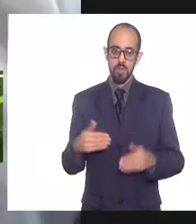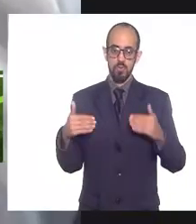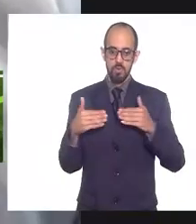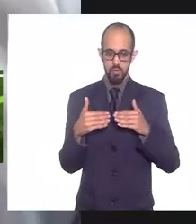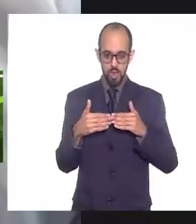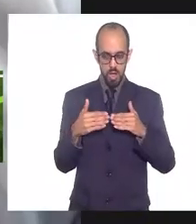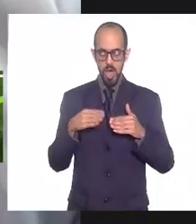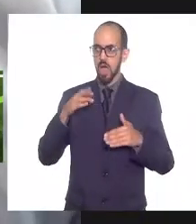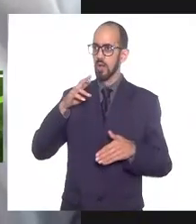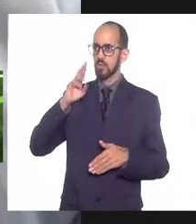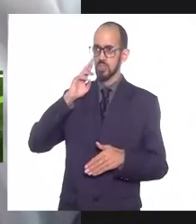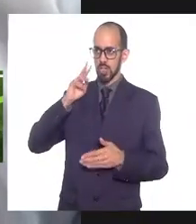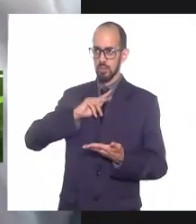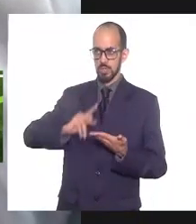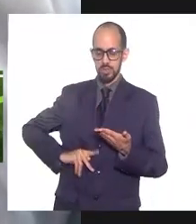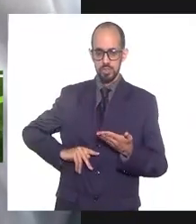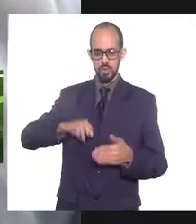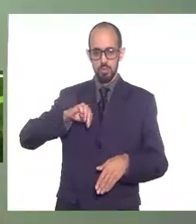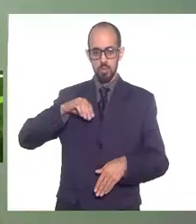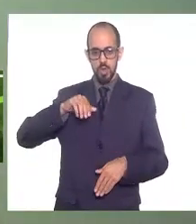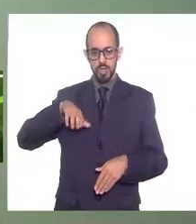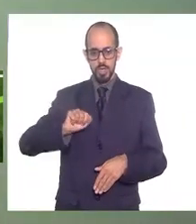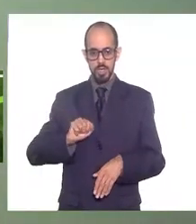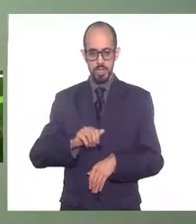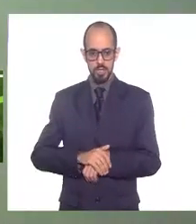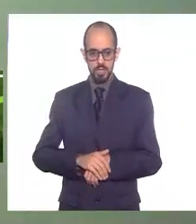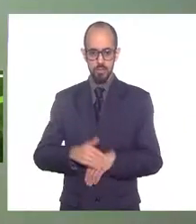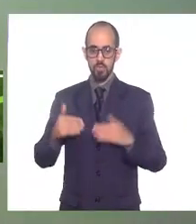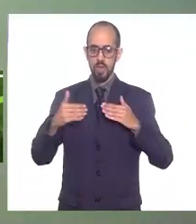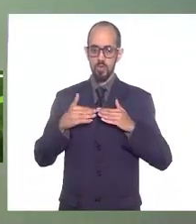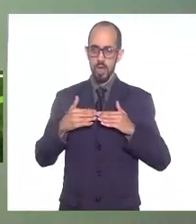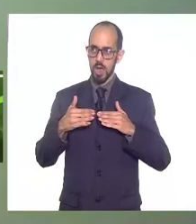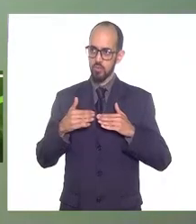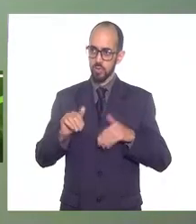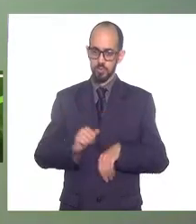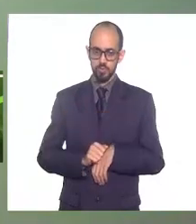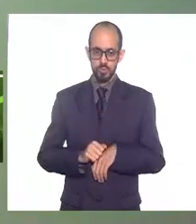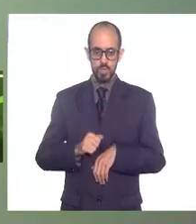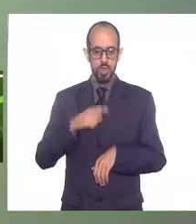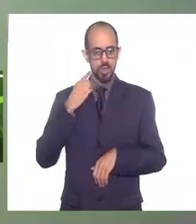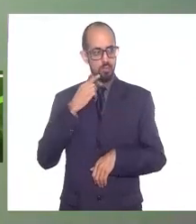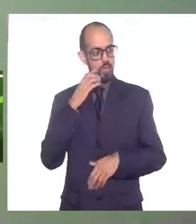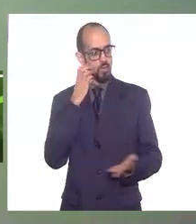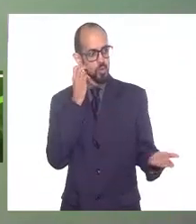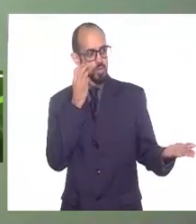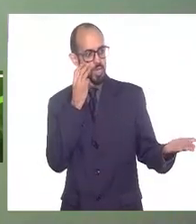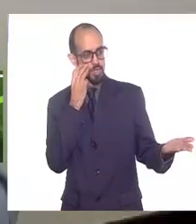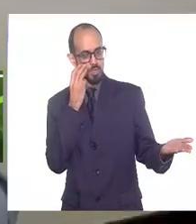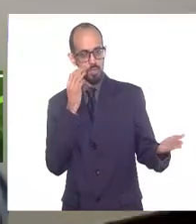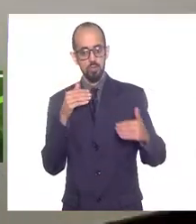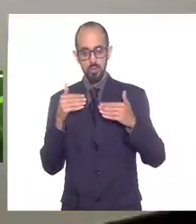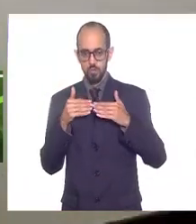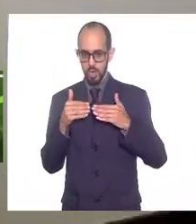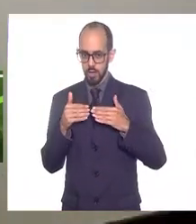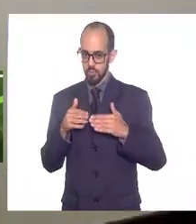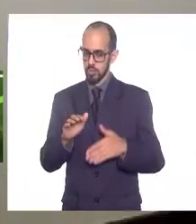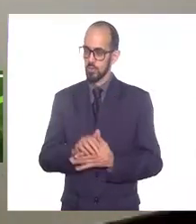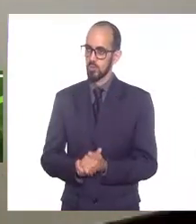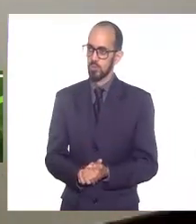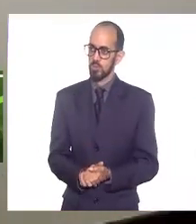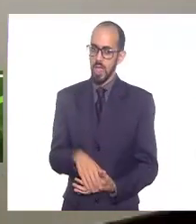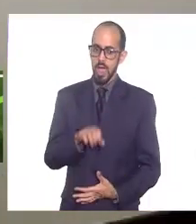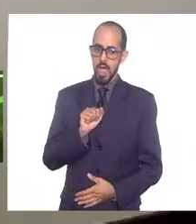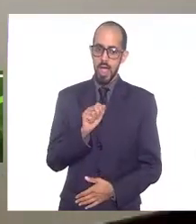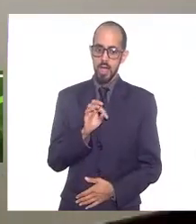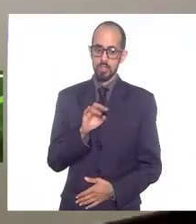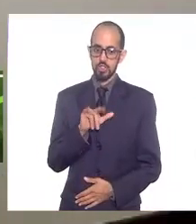Favorável, senhora presidenta. Deputada Mônica Francisco. Favorável. Deputado Valdec. Favorável. Deputado